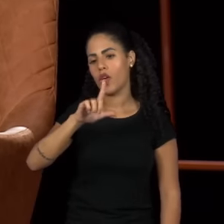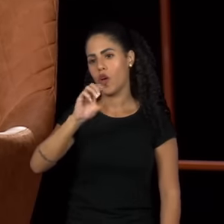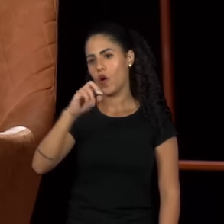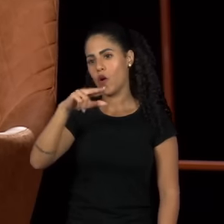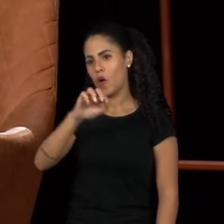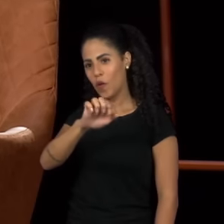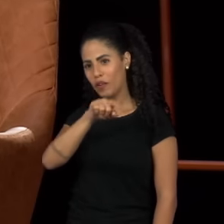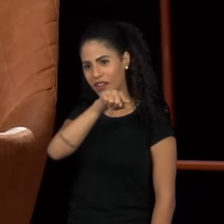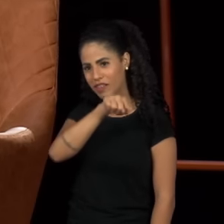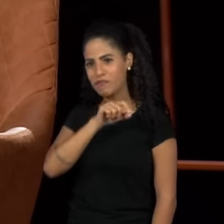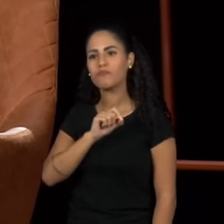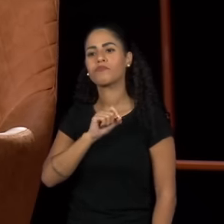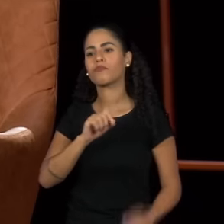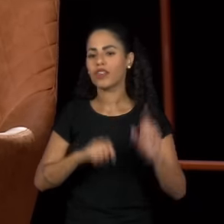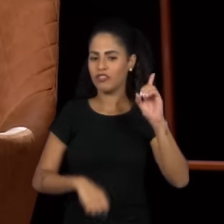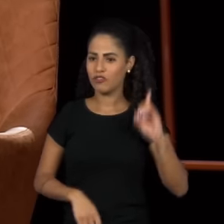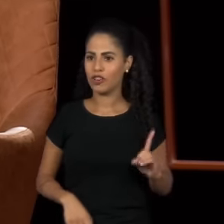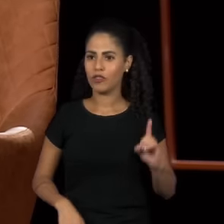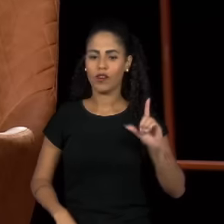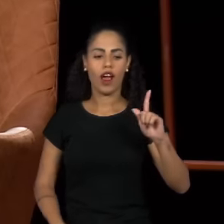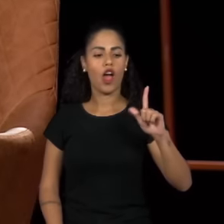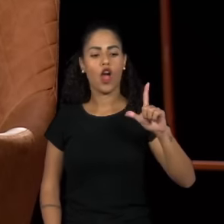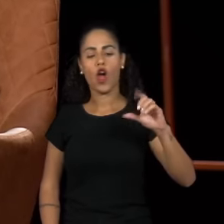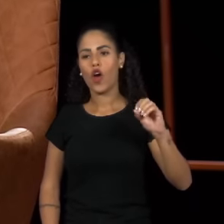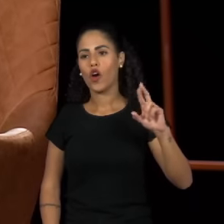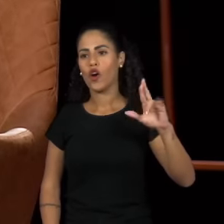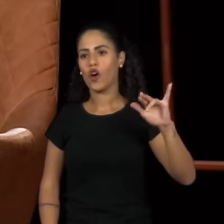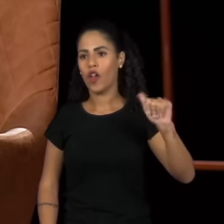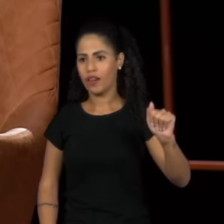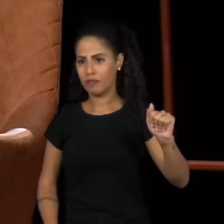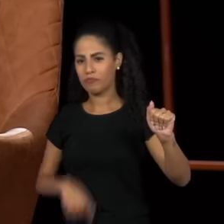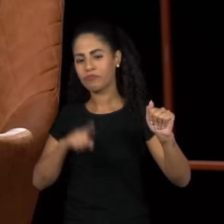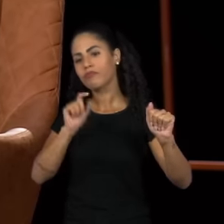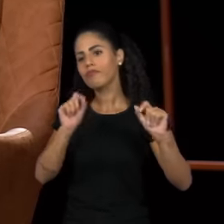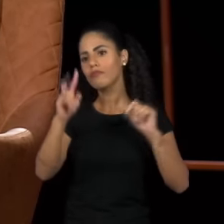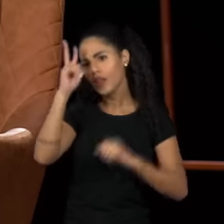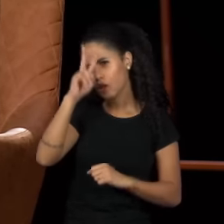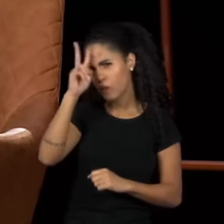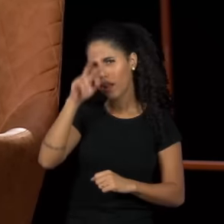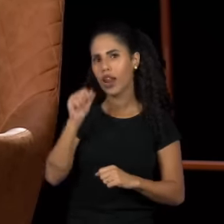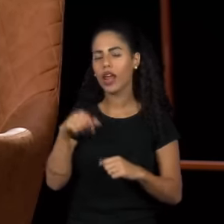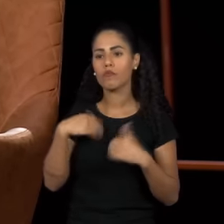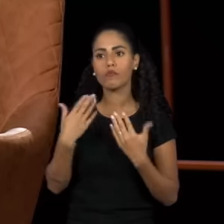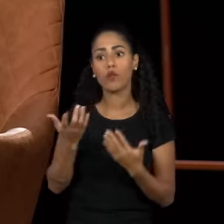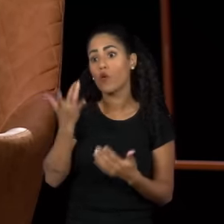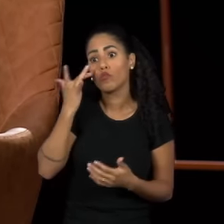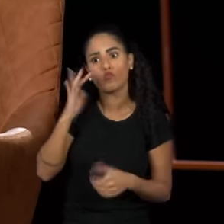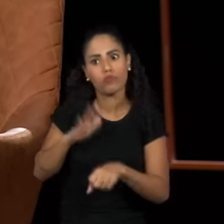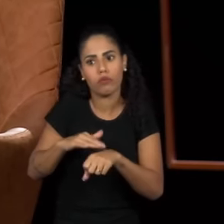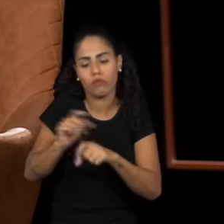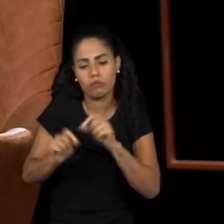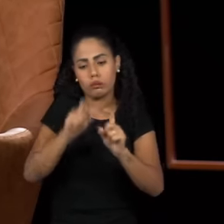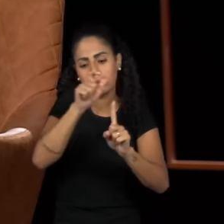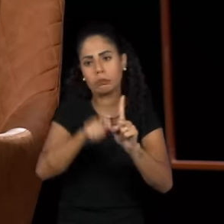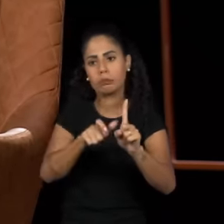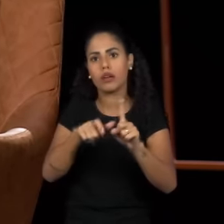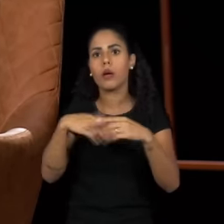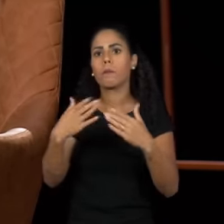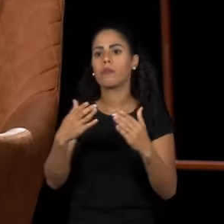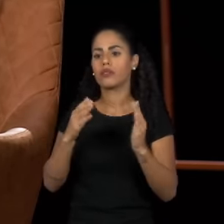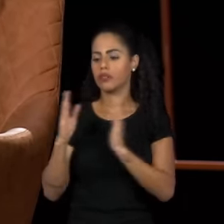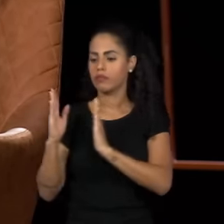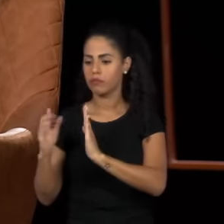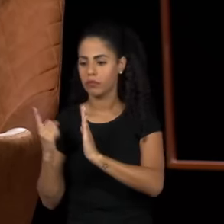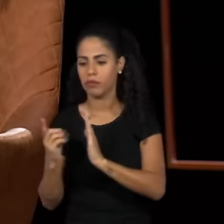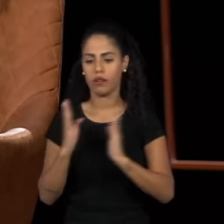Pérez, e ia ter uma terceira fase, aí o Jaime ficou encantado, falou, você vai entrar na terceira fase, eu não sabia nem o que eu ia fazer. Mas acabou que não teve terceira